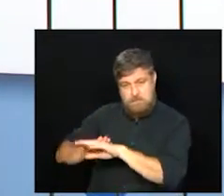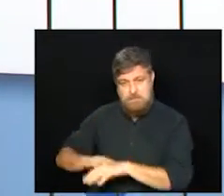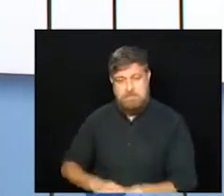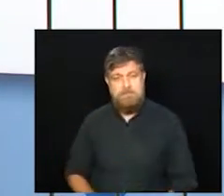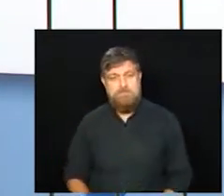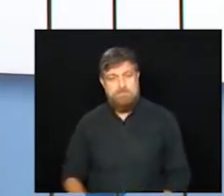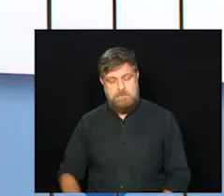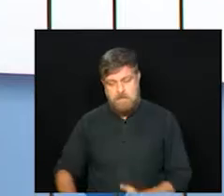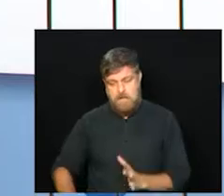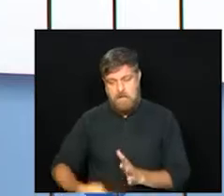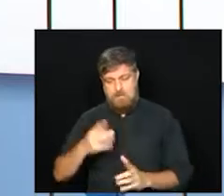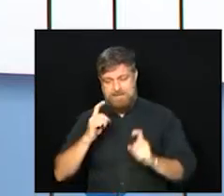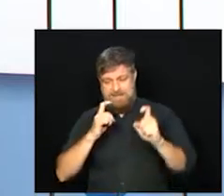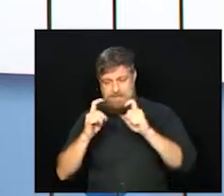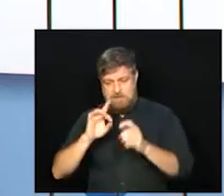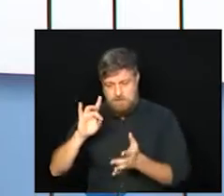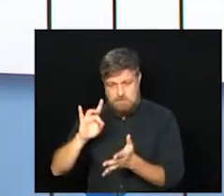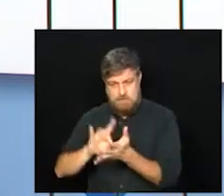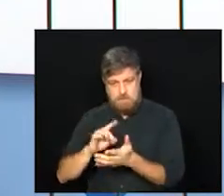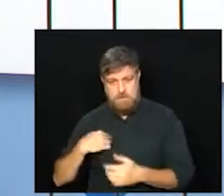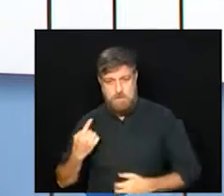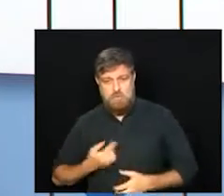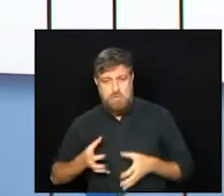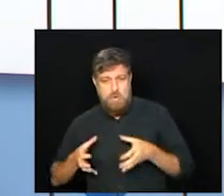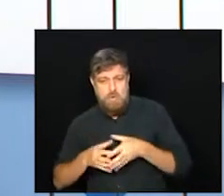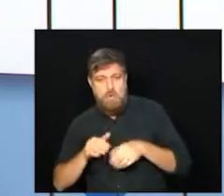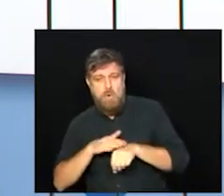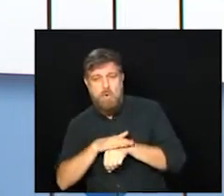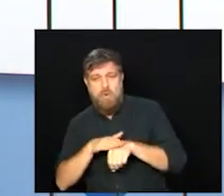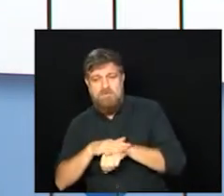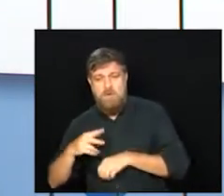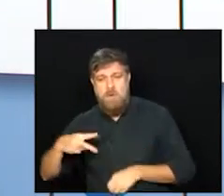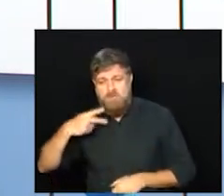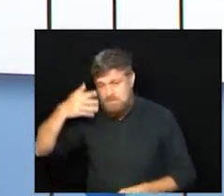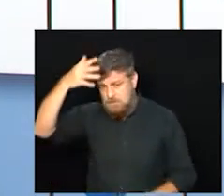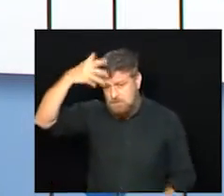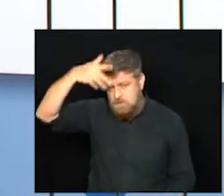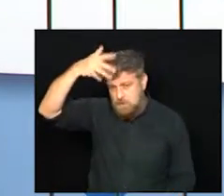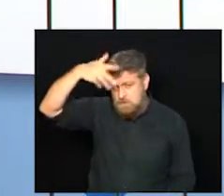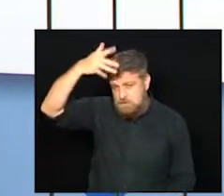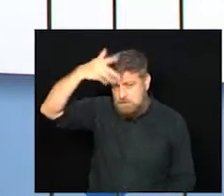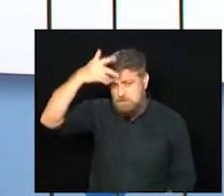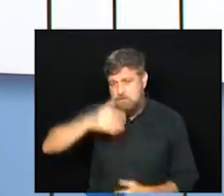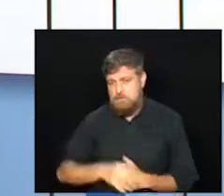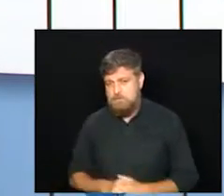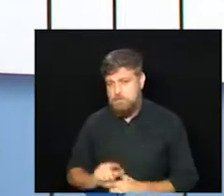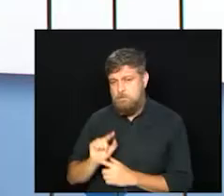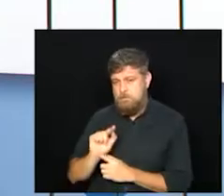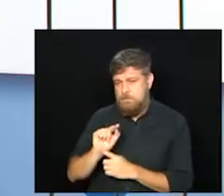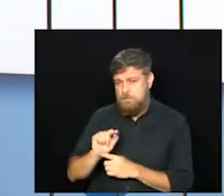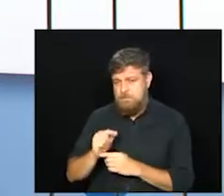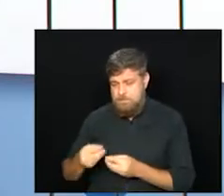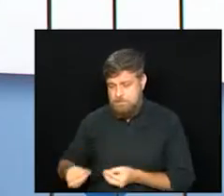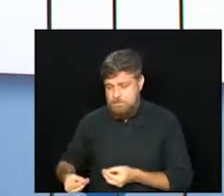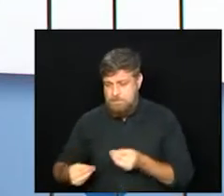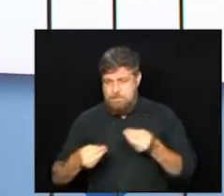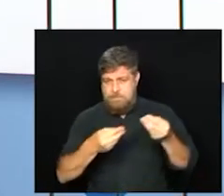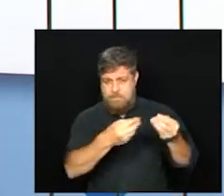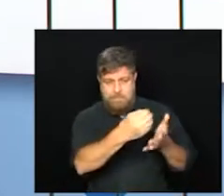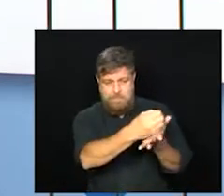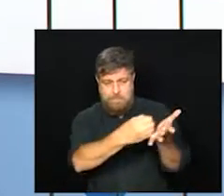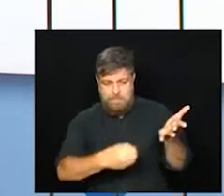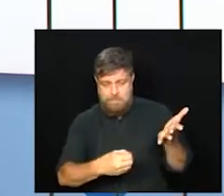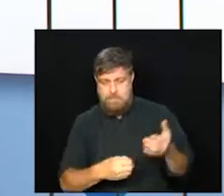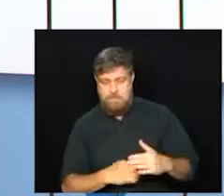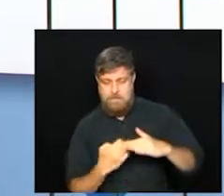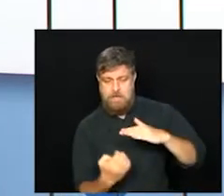quarta reunião ordinária, a nossa equipe conversou com o vereador Rodrigo da Farmadic, que enviou um ofício à